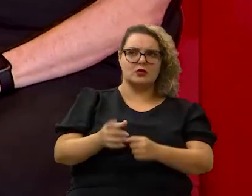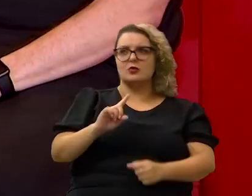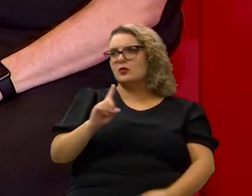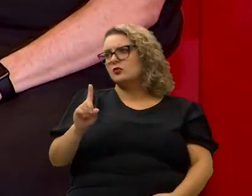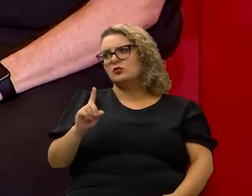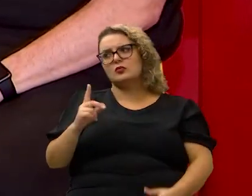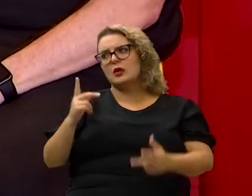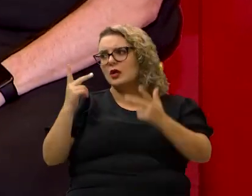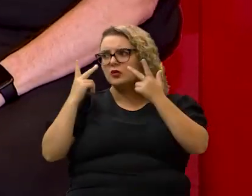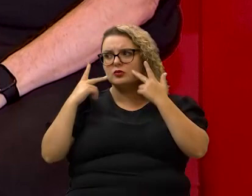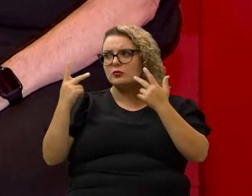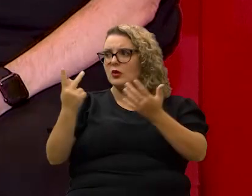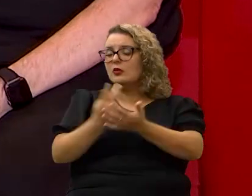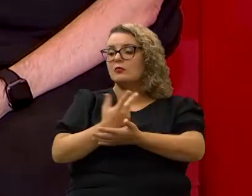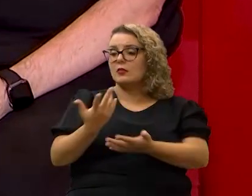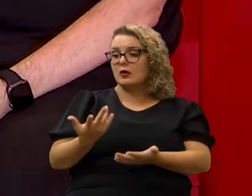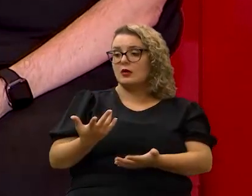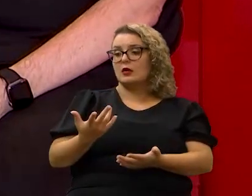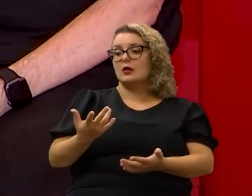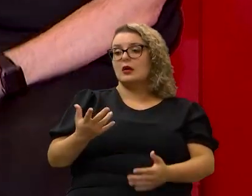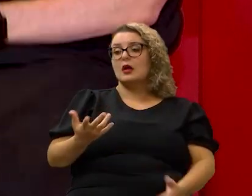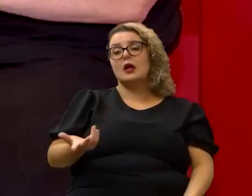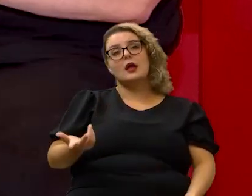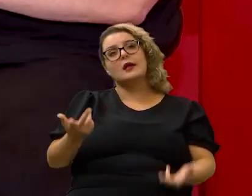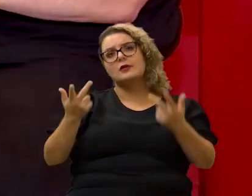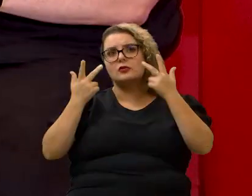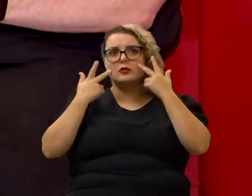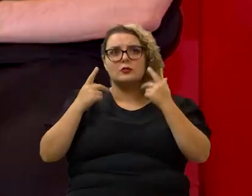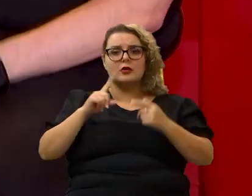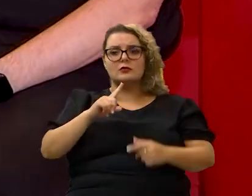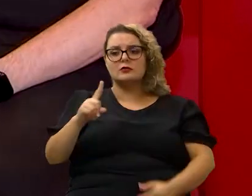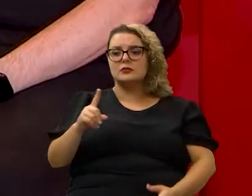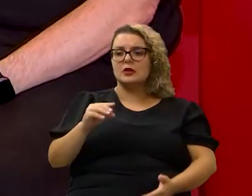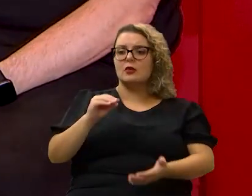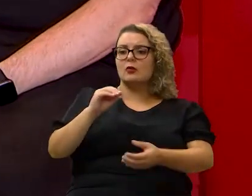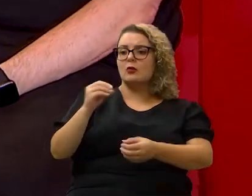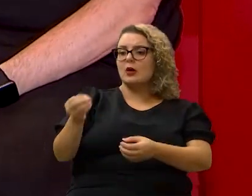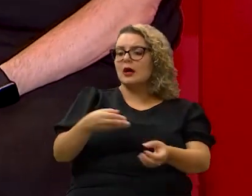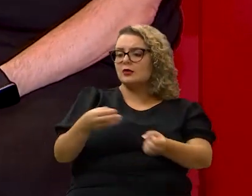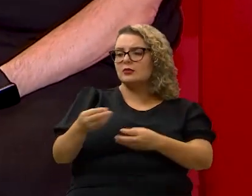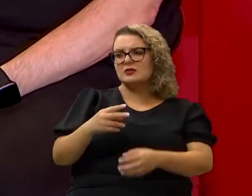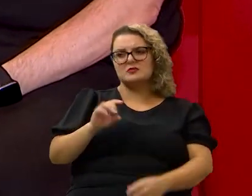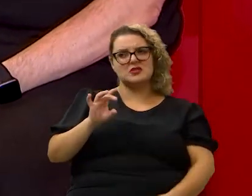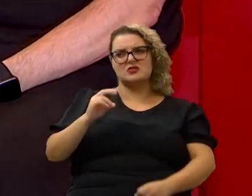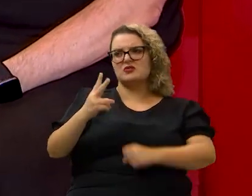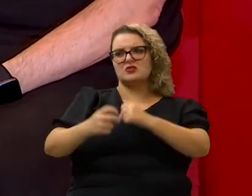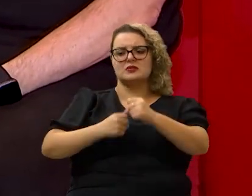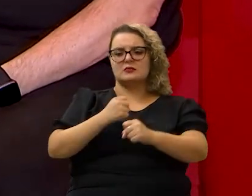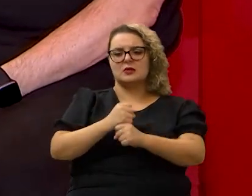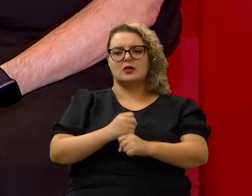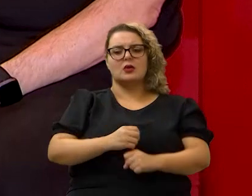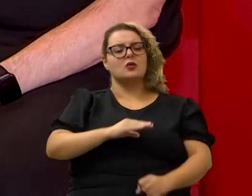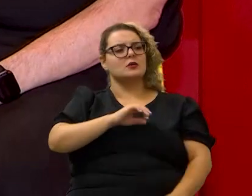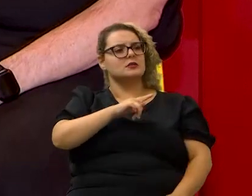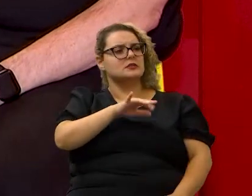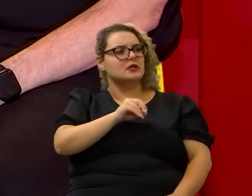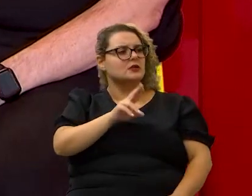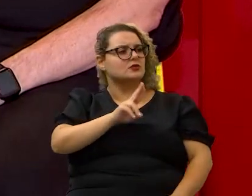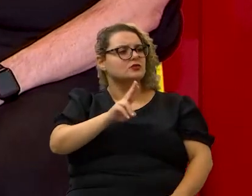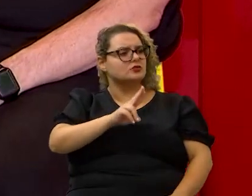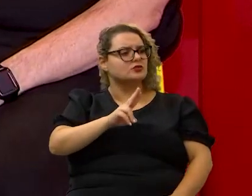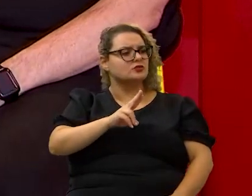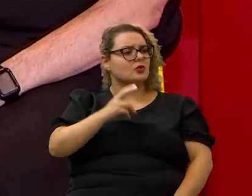não é comum erro, não. É comum desatualizado, mas desatualizado 2 anos. Sério, tem muitos alunos que utilizam